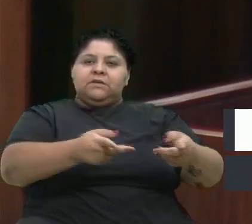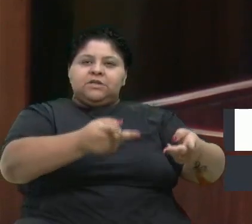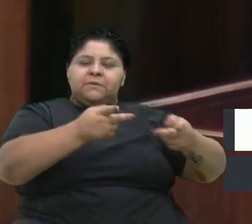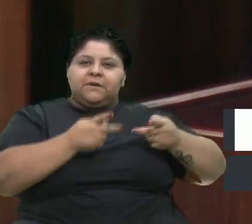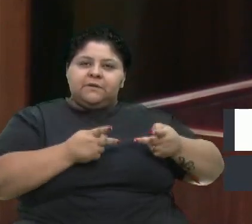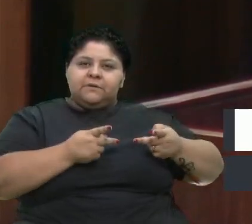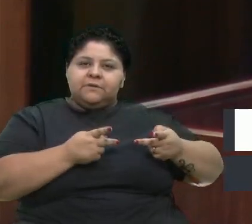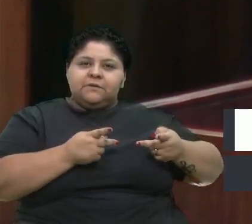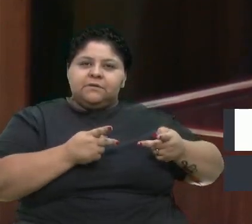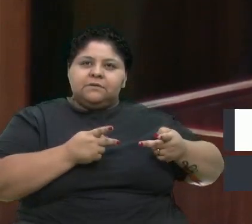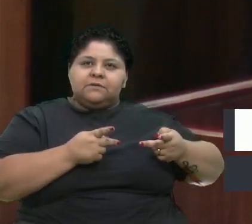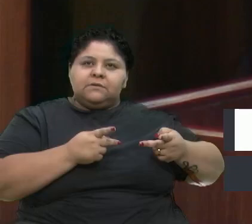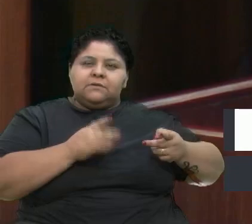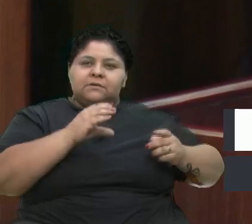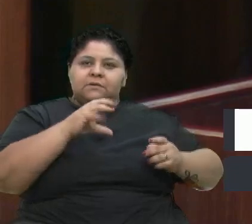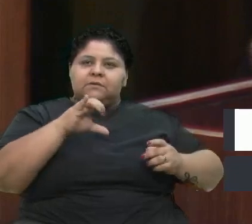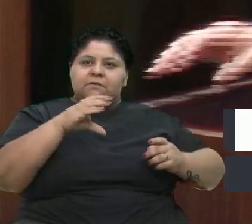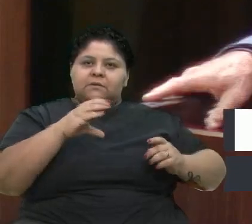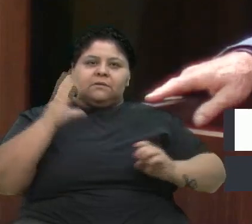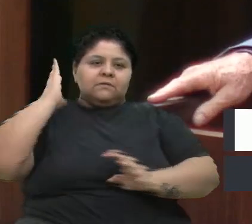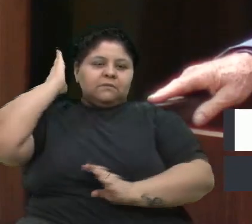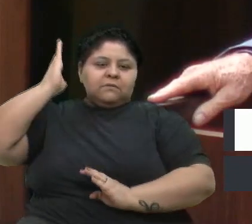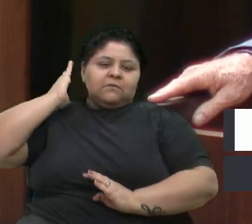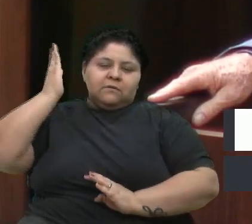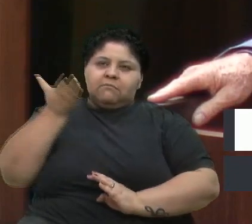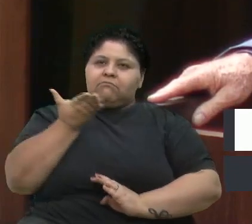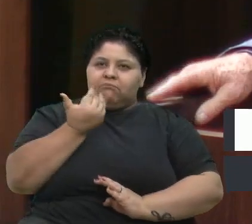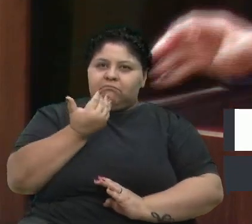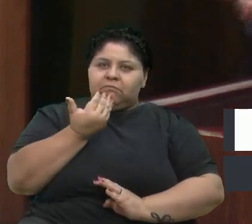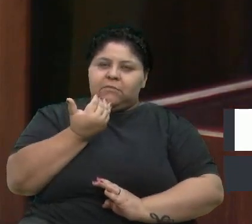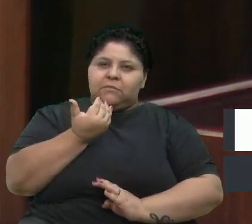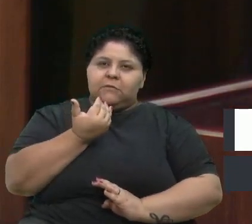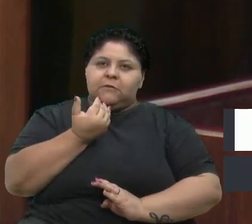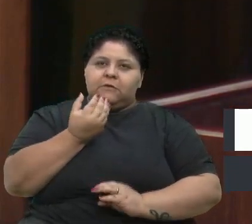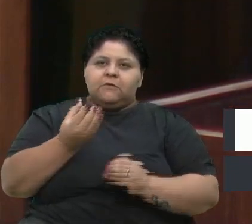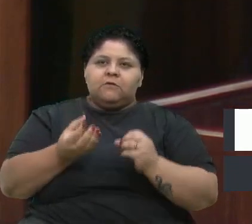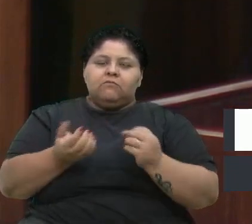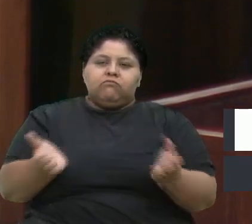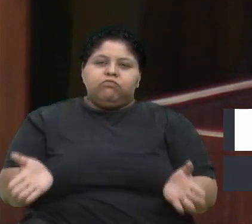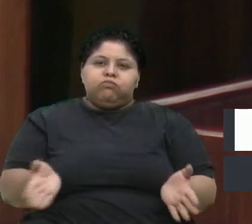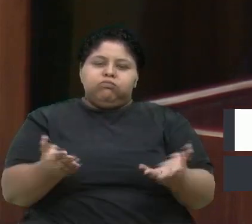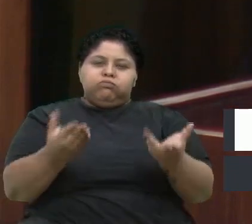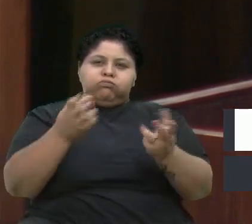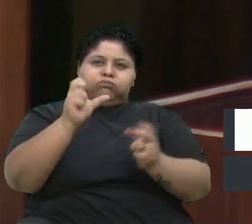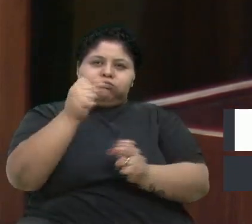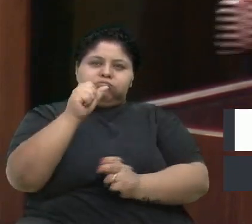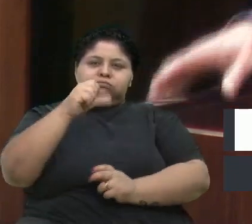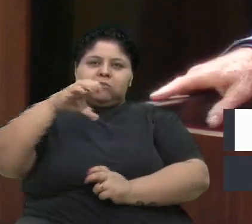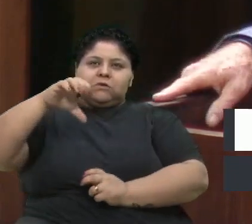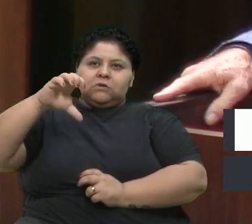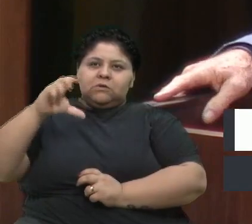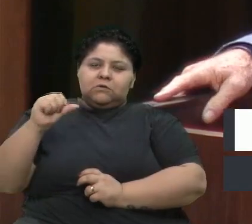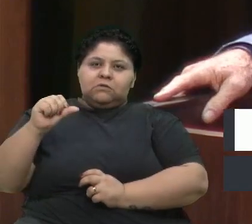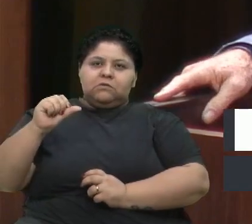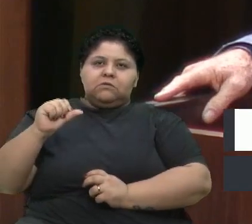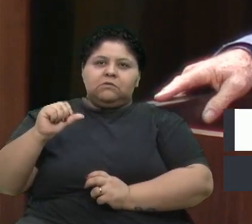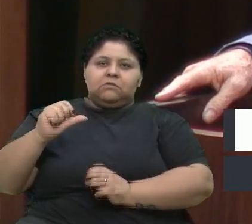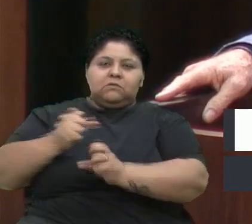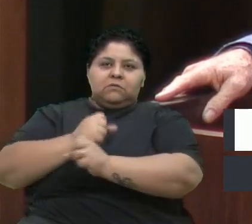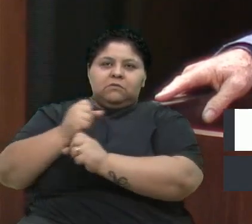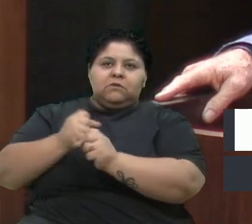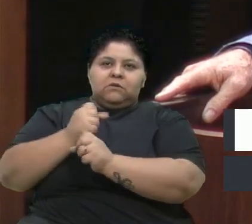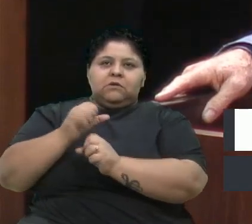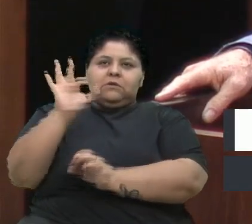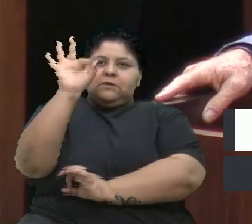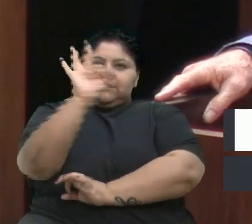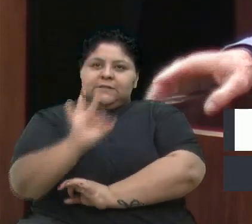na SIC, numa palestra, num jantar, comemorativo aos 89 anos do Círculo